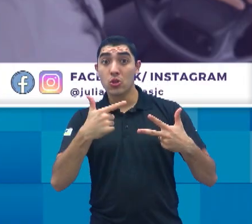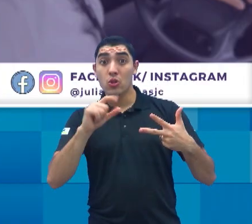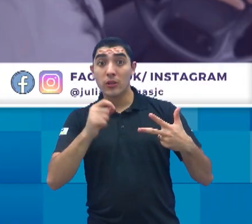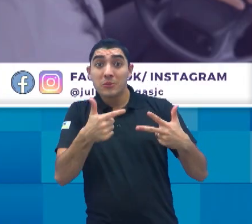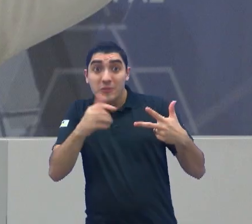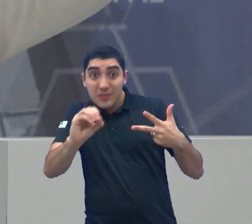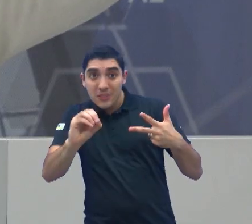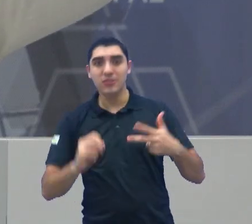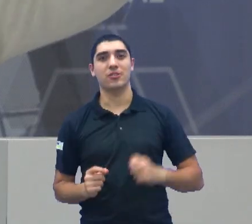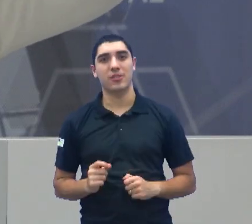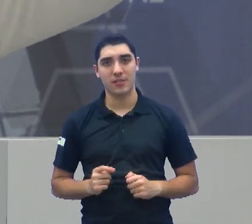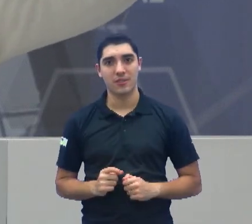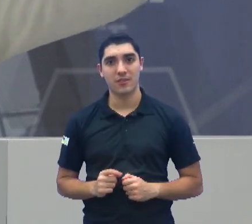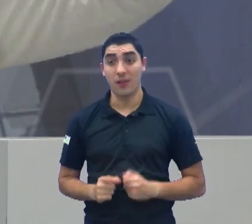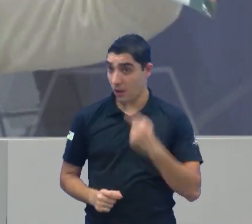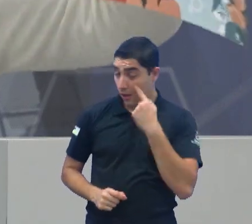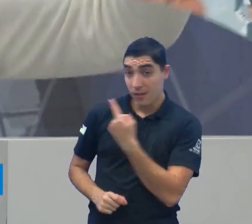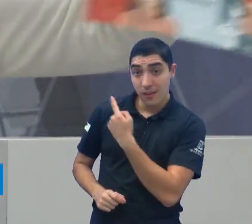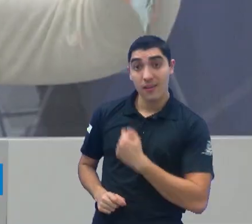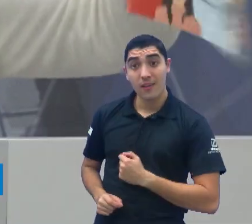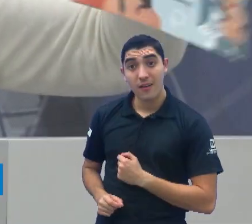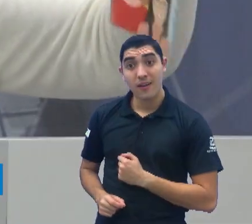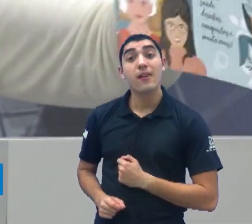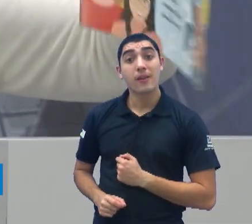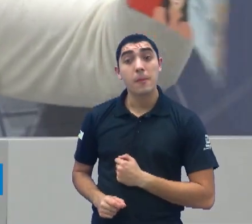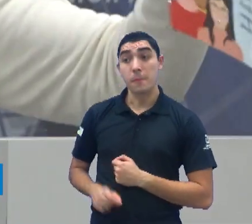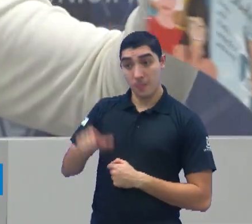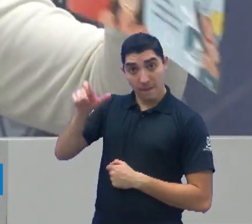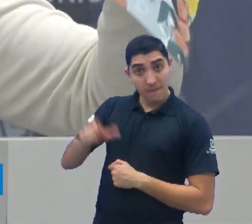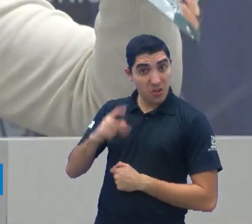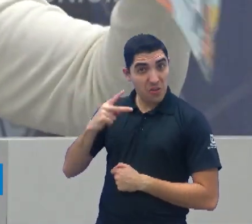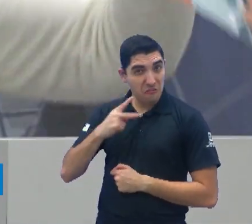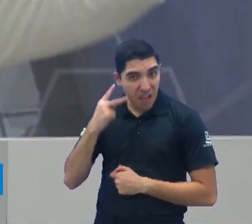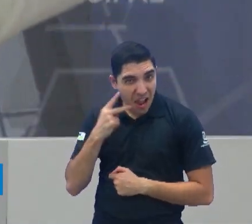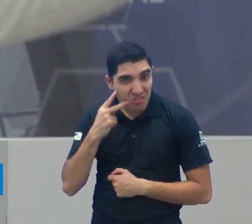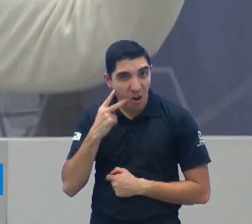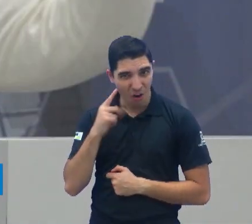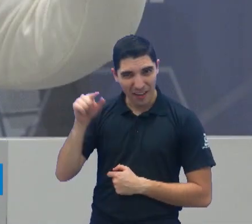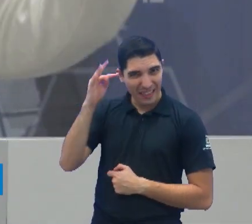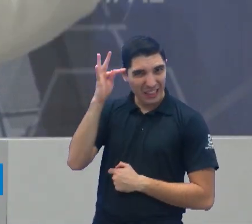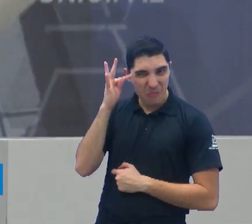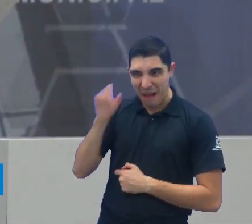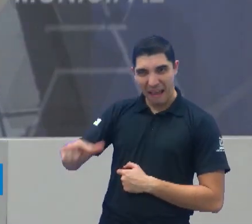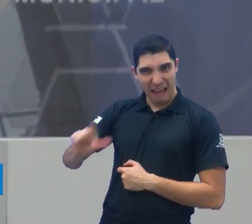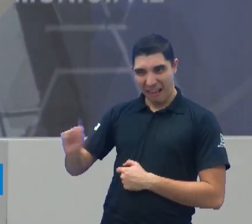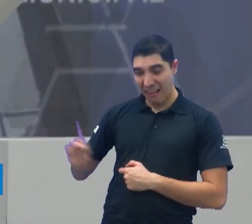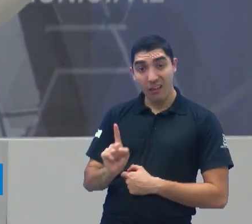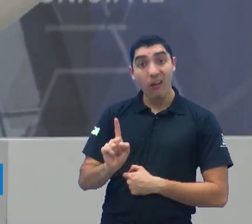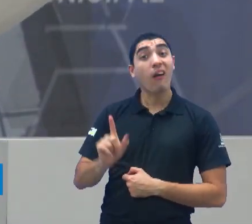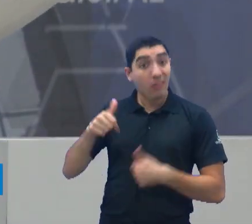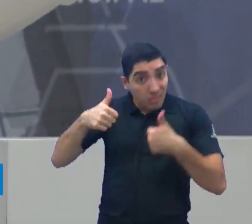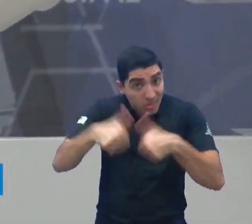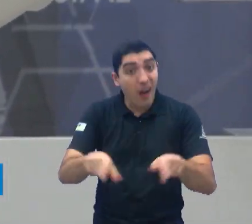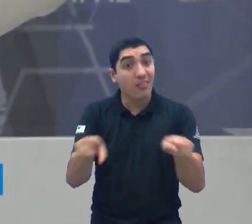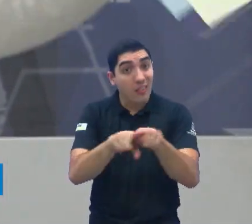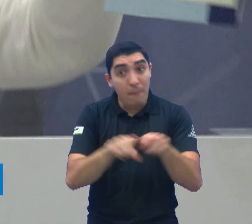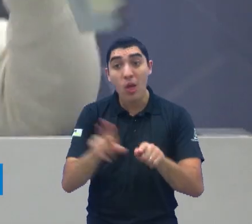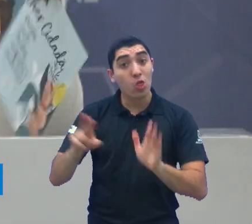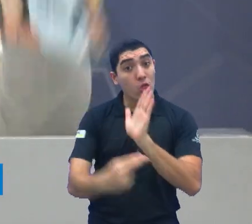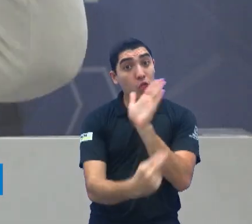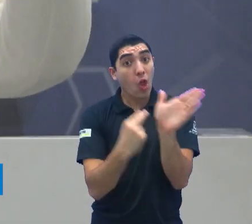2020. Que, por sinal, o vereador que veio aqui falar sobre a cartilha, estava nessa cartilha também e nunca falou